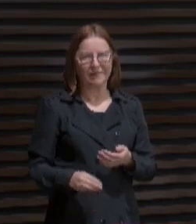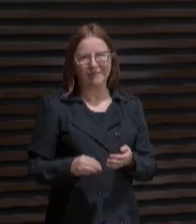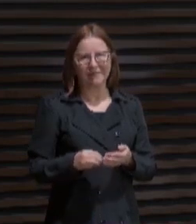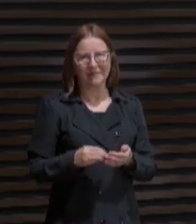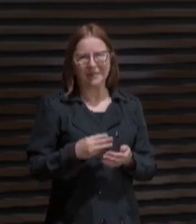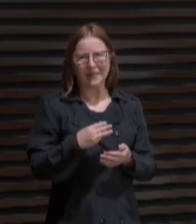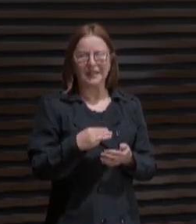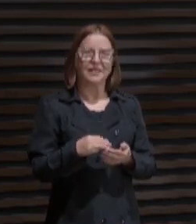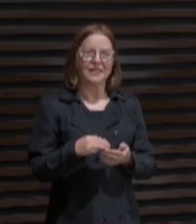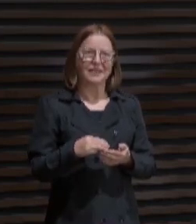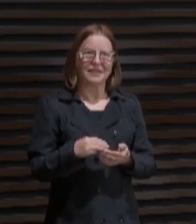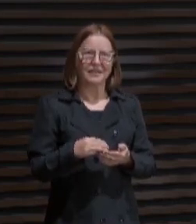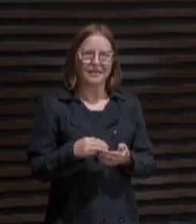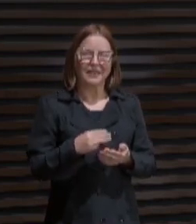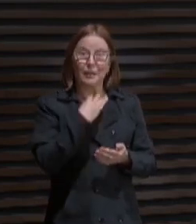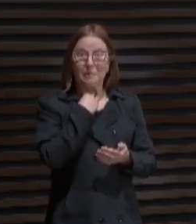atrás de Jesus,